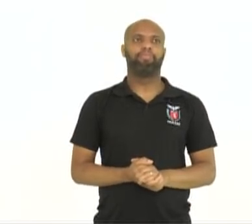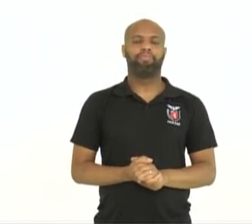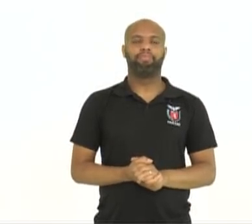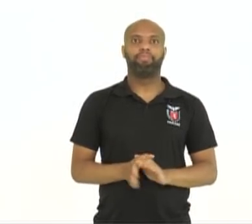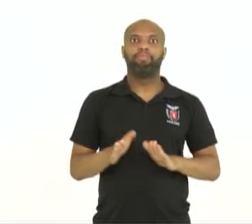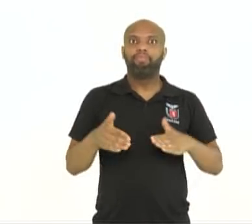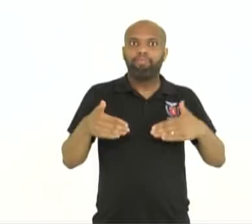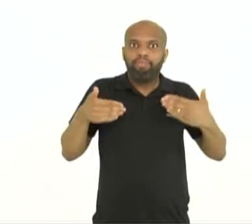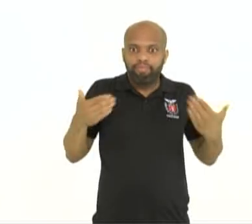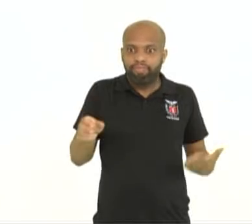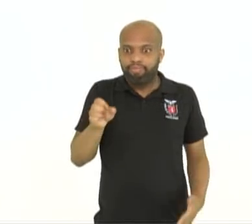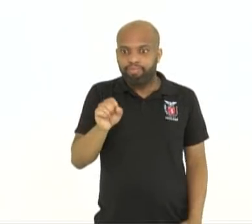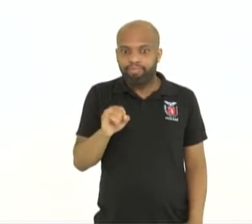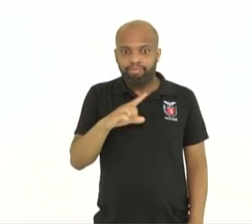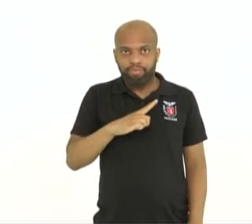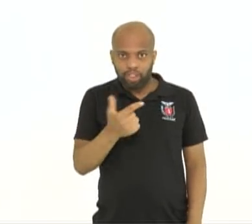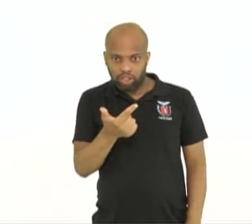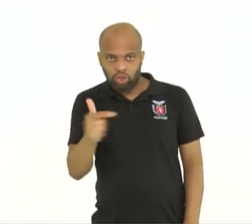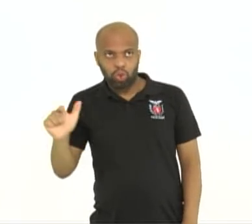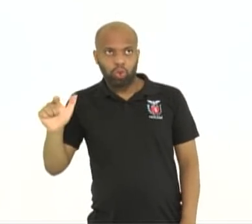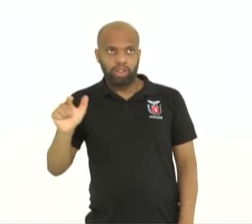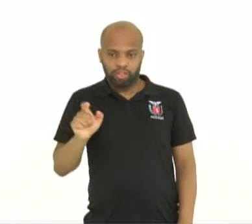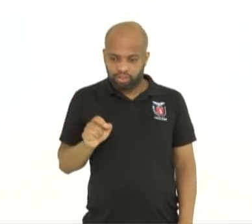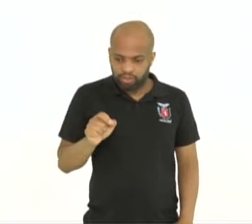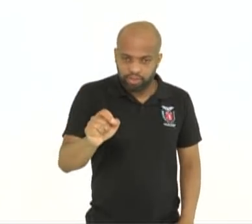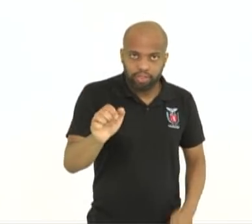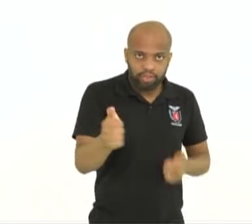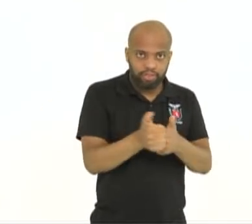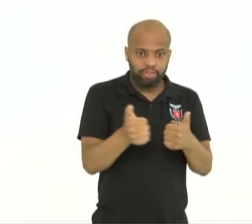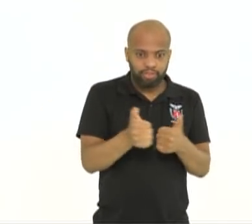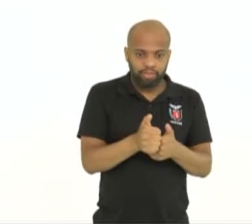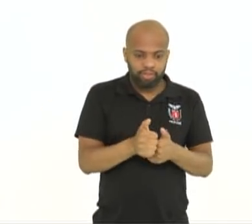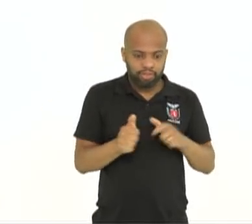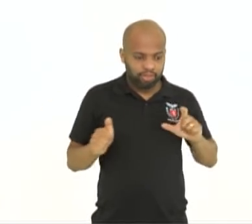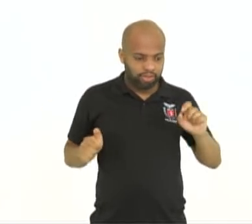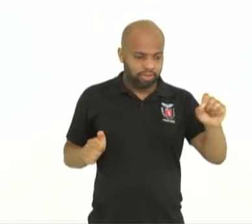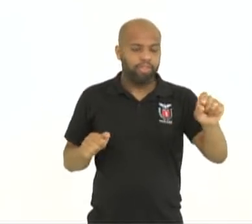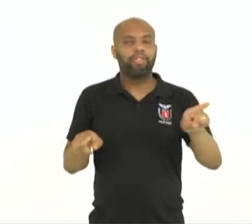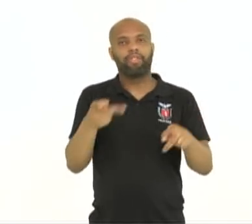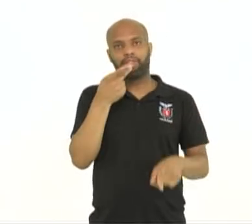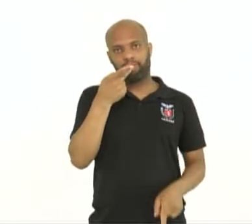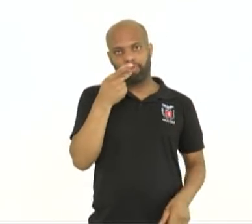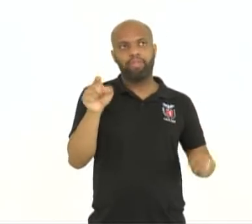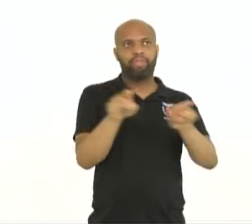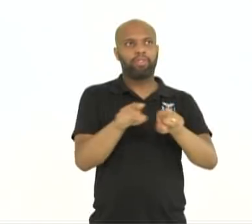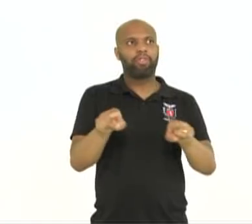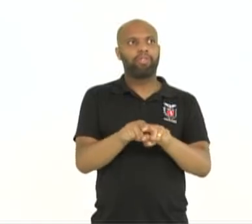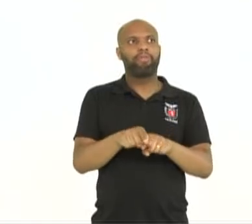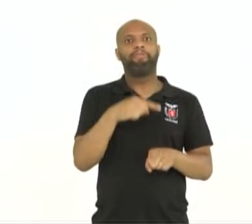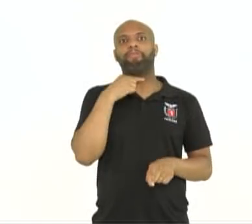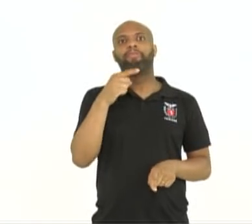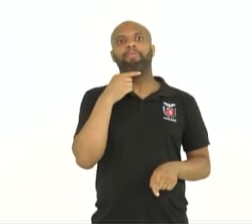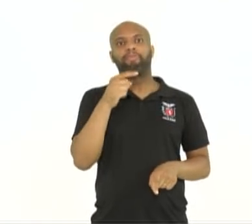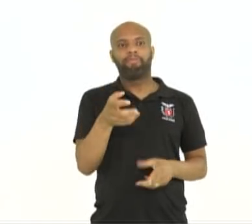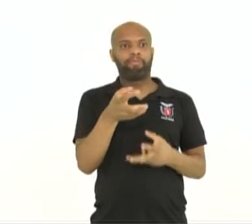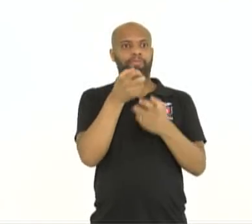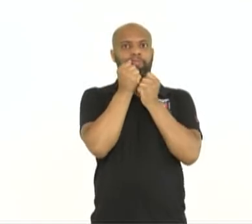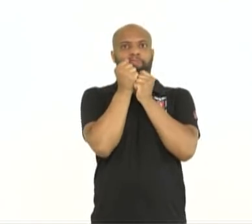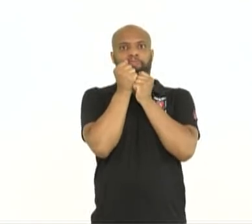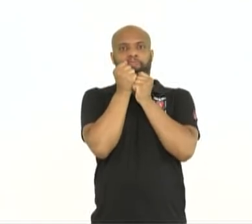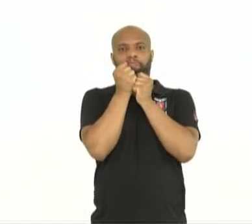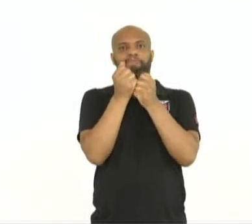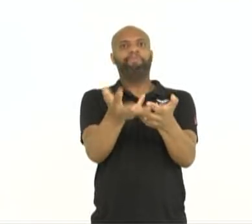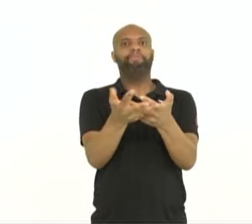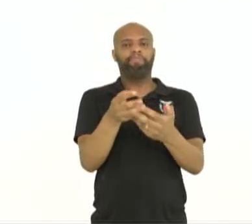Gente, se tinha outra perto, logo uma tinha que falar. Ninguém aguentava ficar calado. Logo